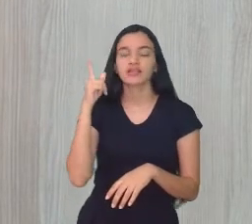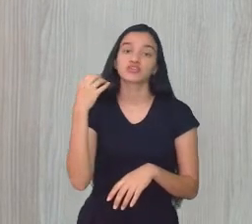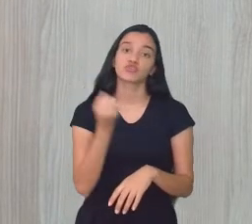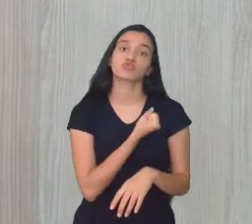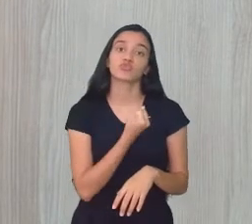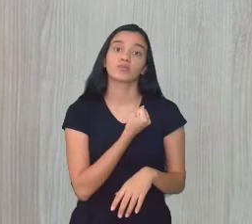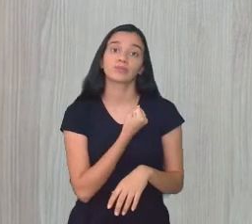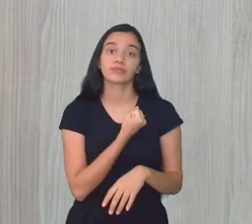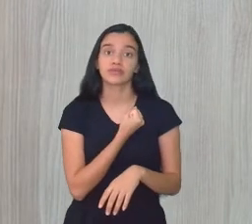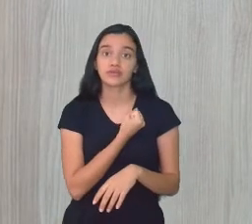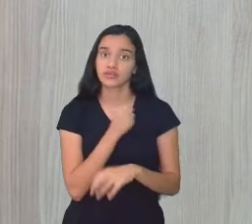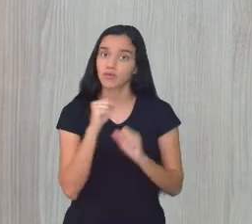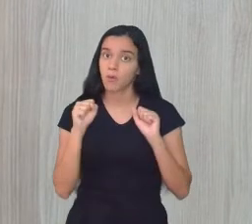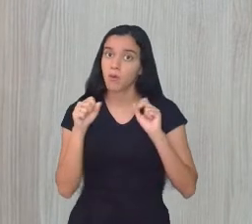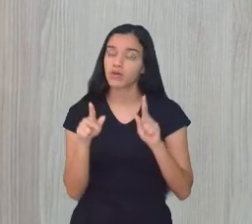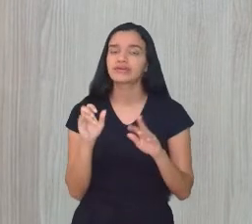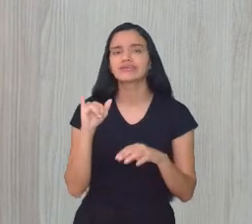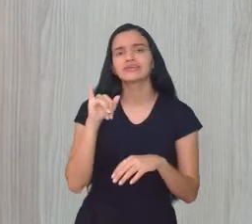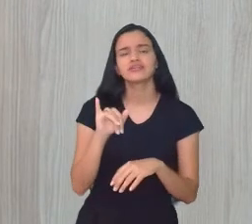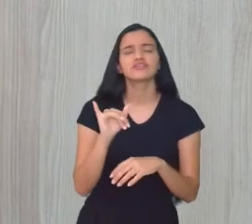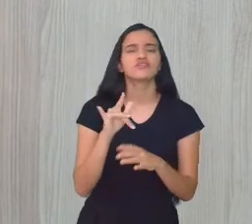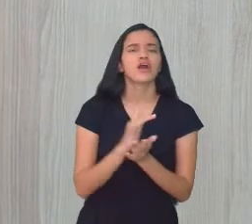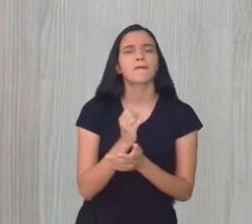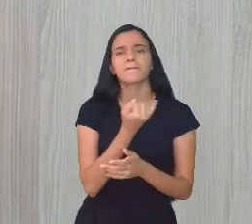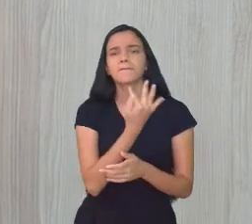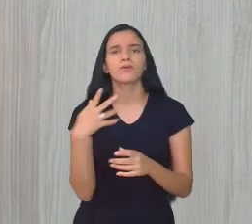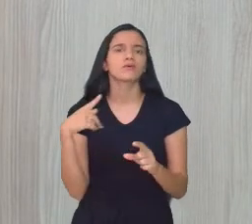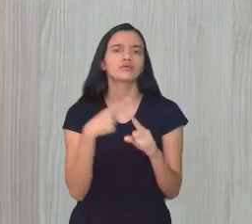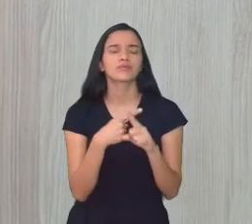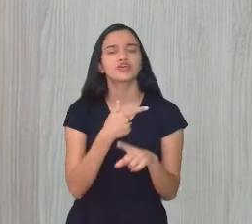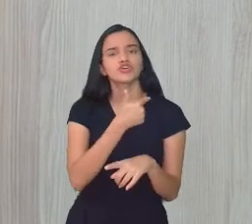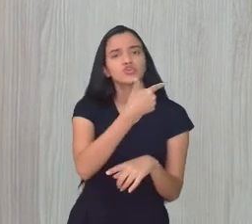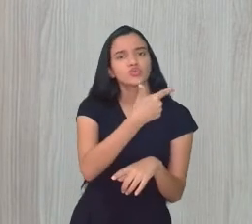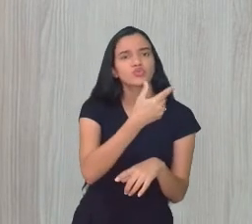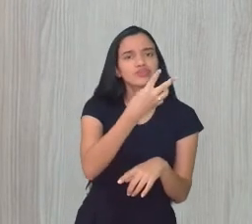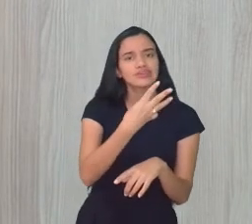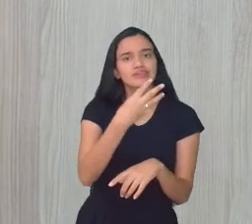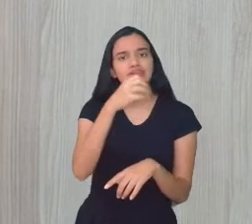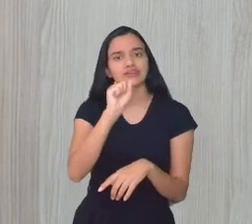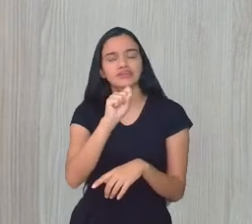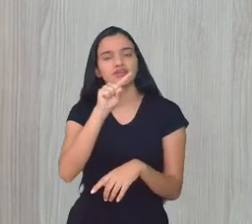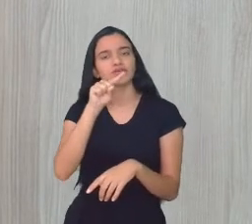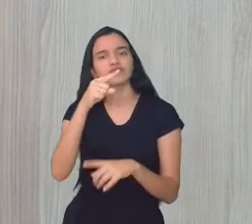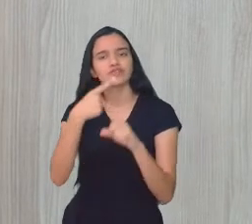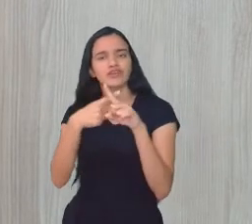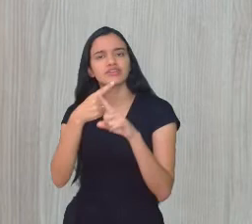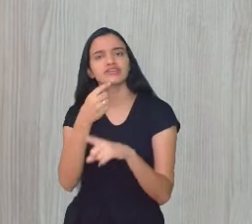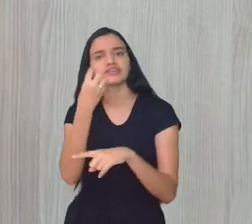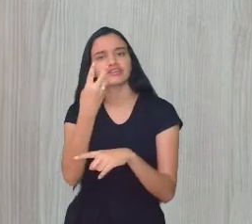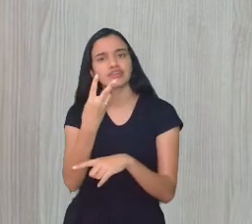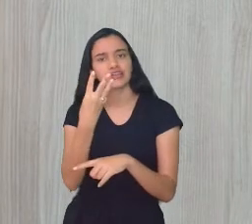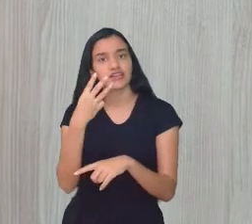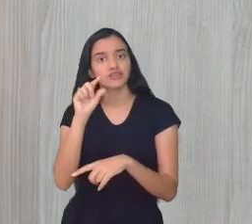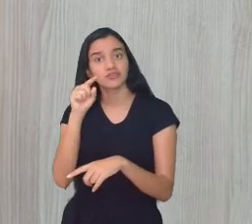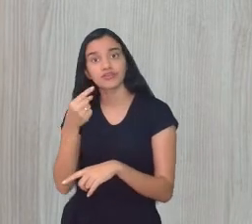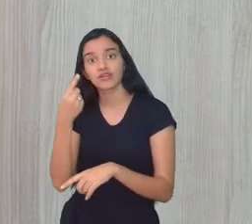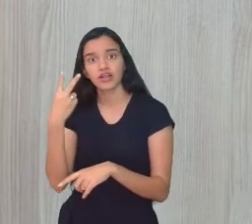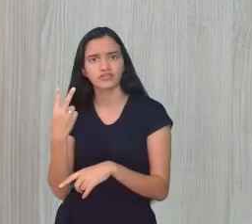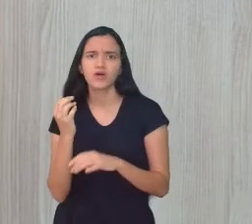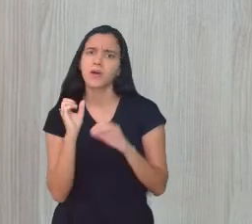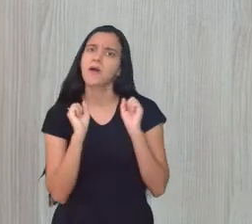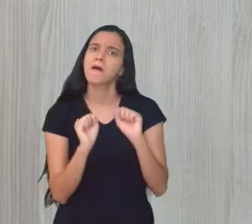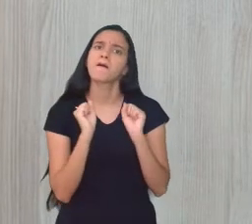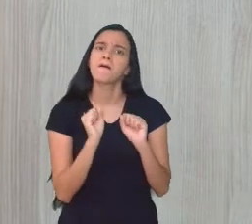numeração decimal, tá? Se a gente vai multiplicar aí 238 vezes 3,2, então você